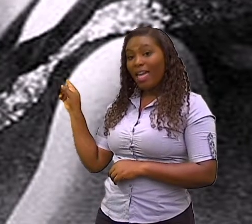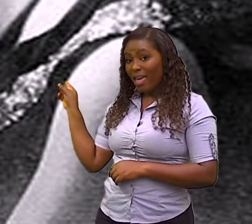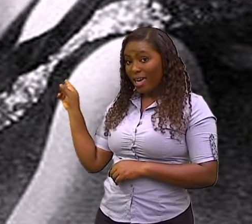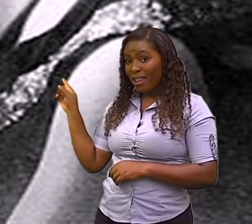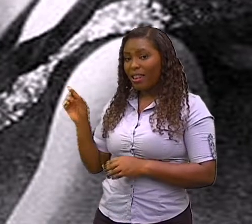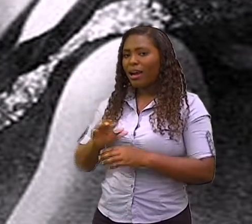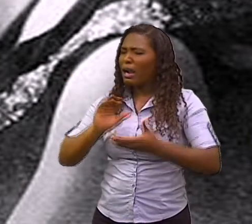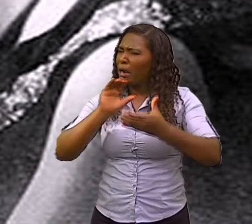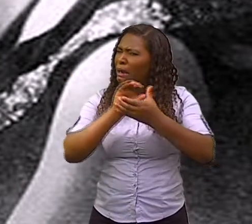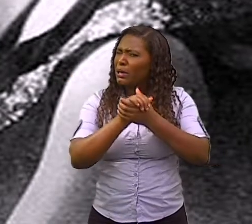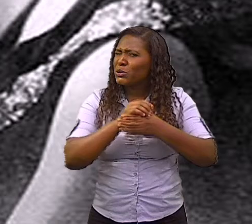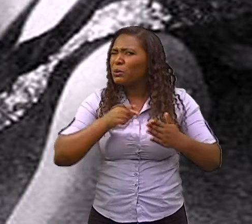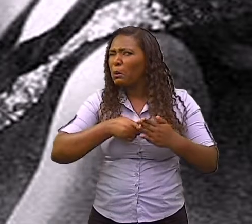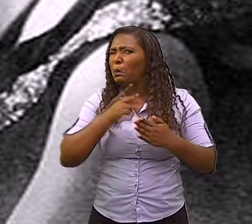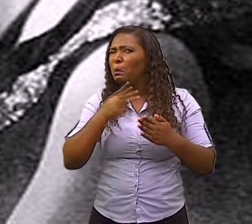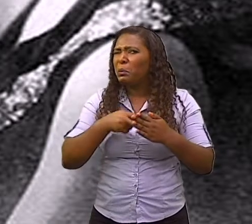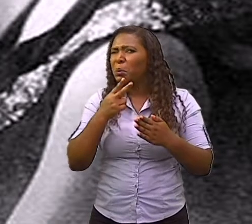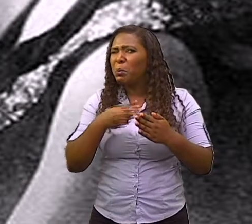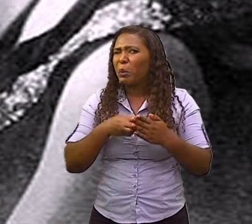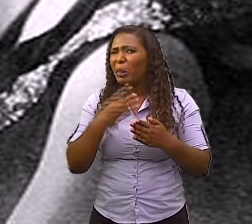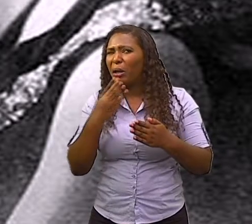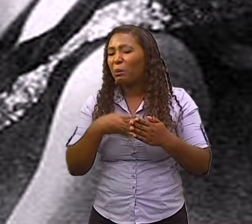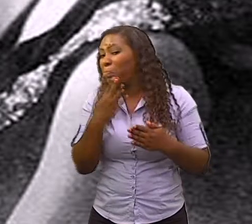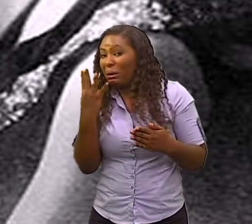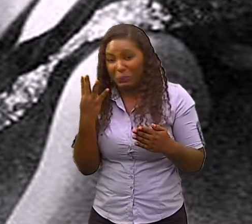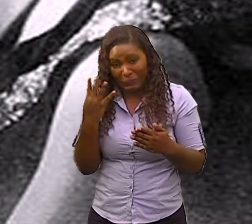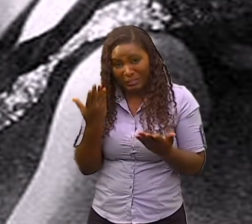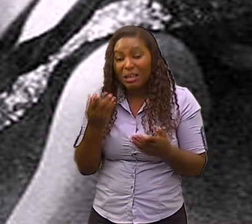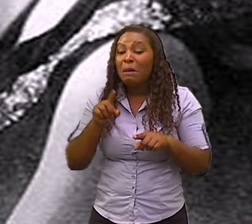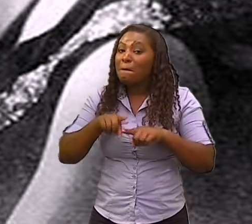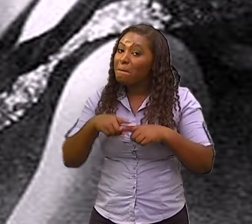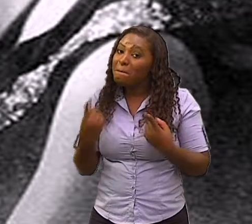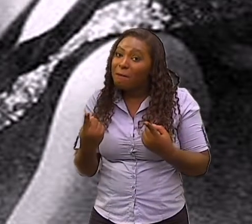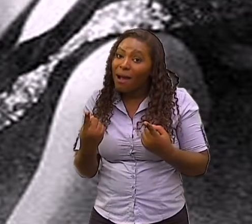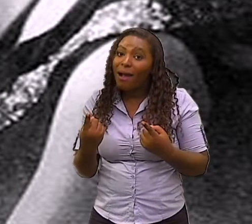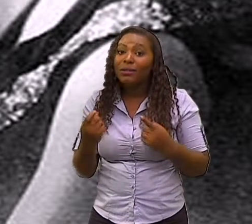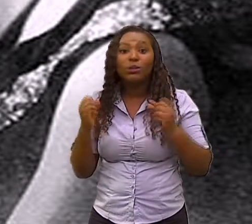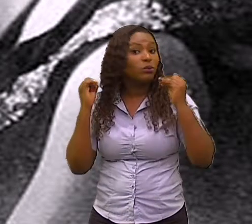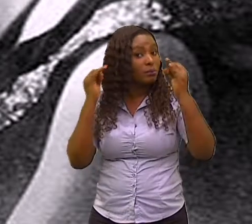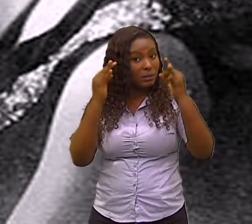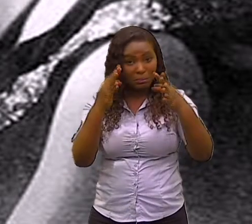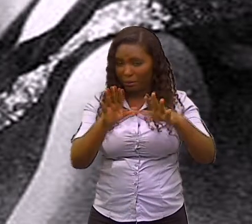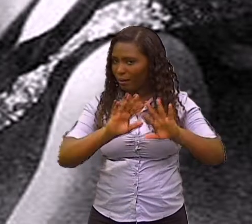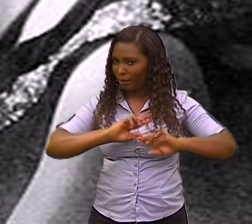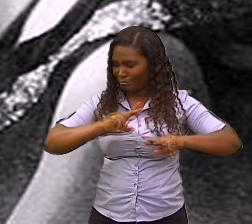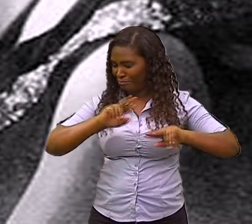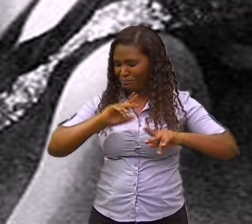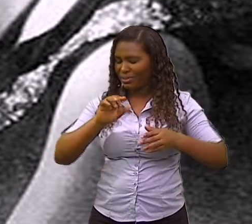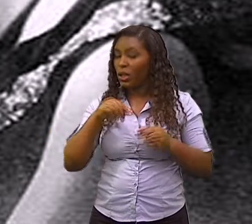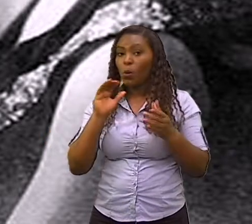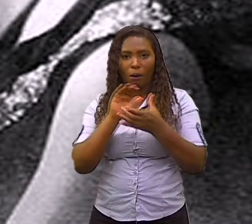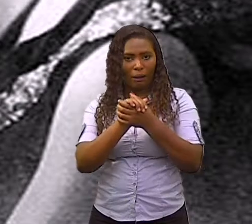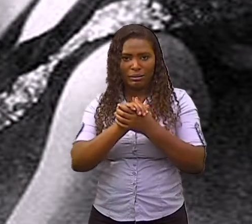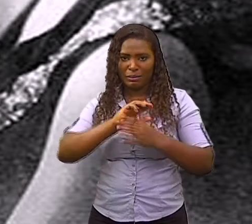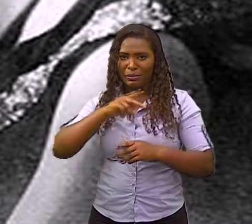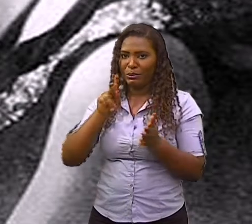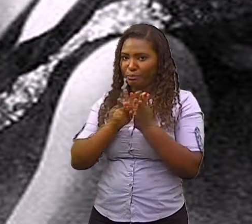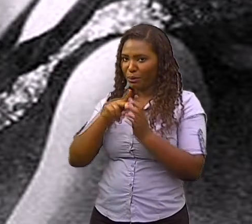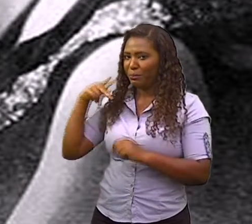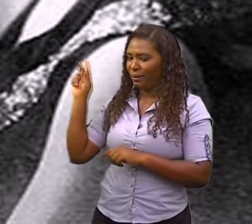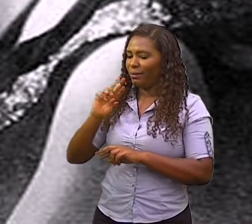isso não, tá certo? Mas vamos falar que depois que ela se separou, fez